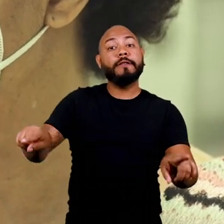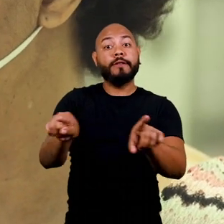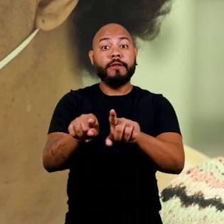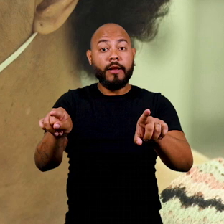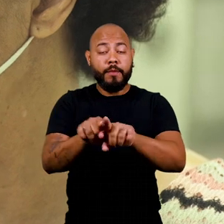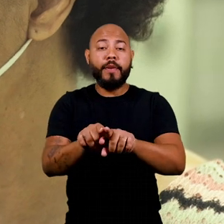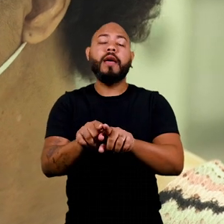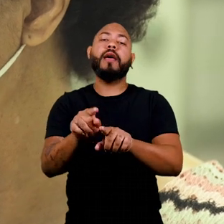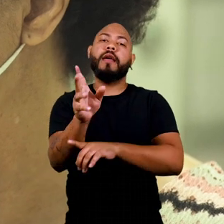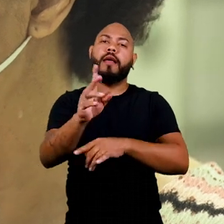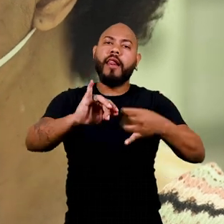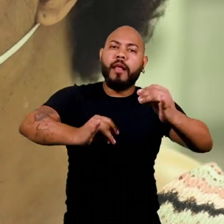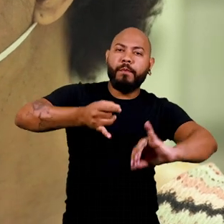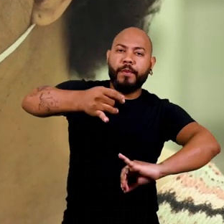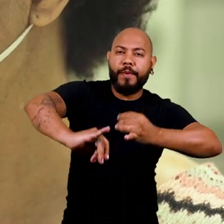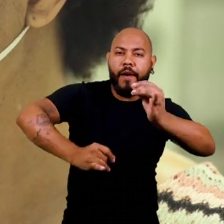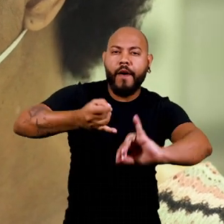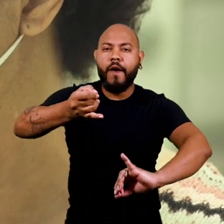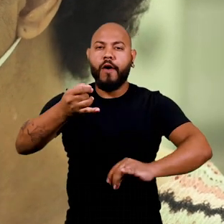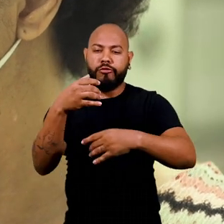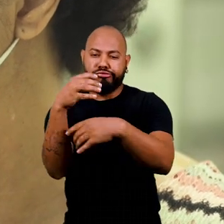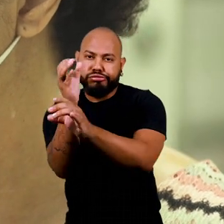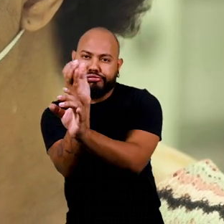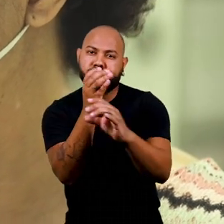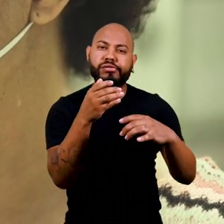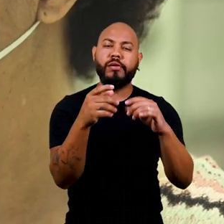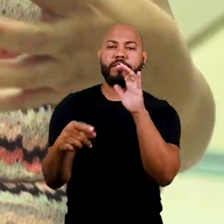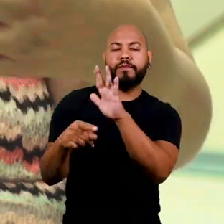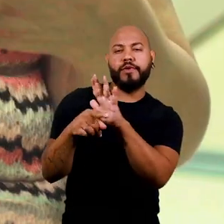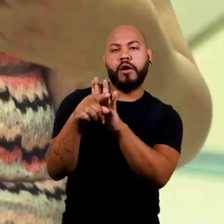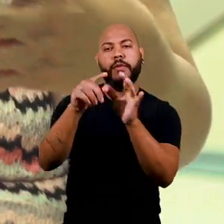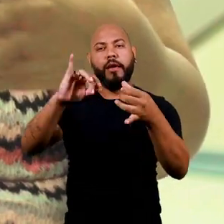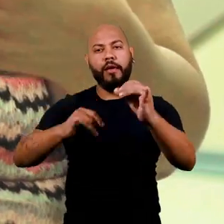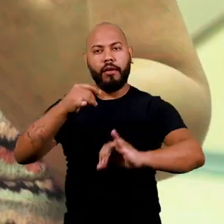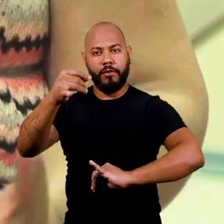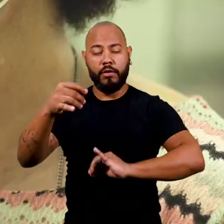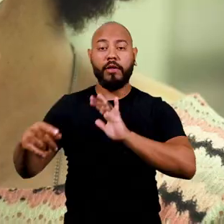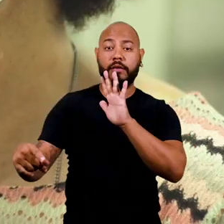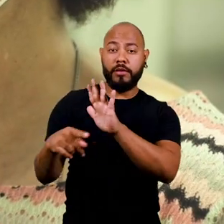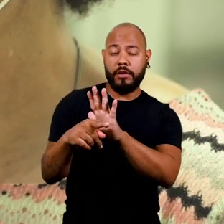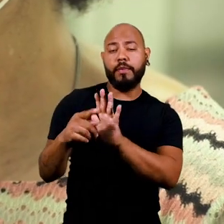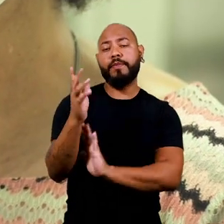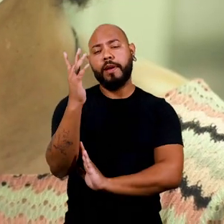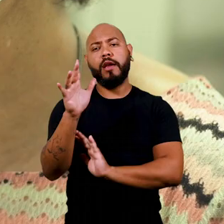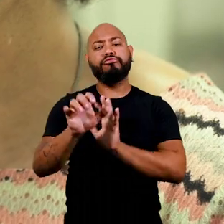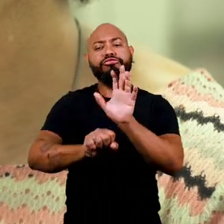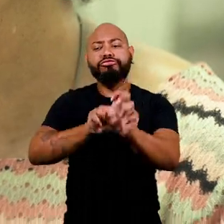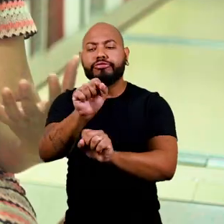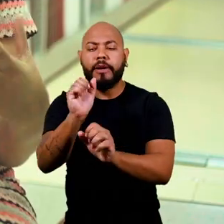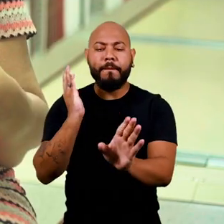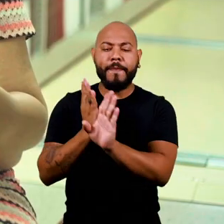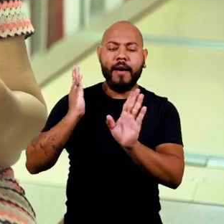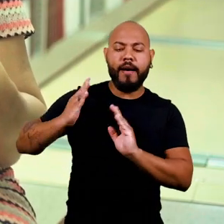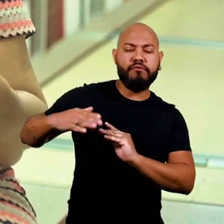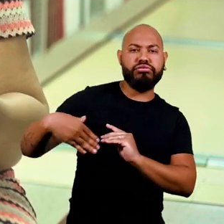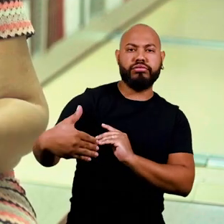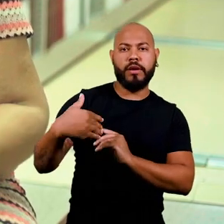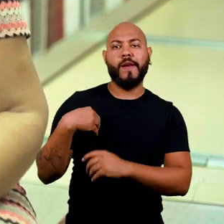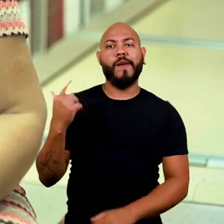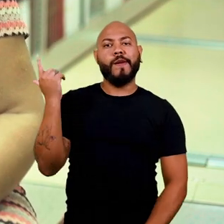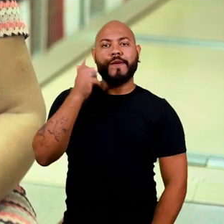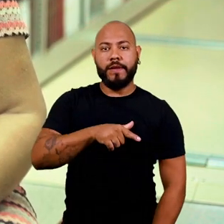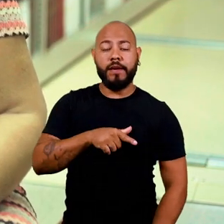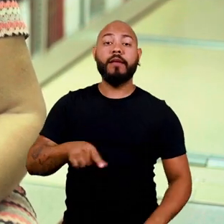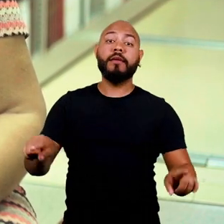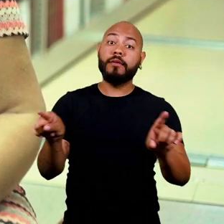os aspectos laboratoriais, aspectos bioquímicos, a busca de biomarcadores de prognóstico com relação a